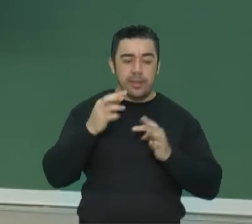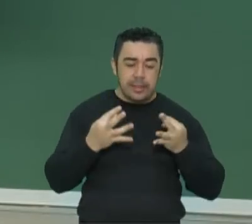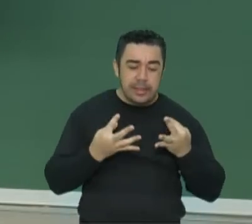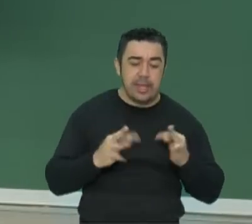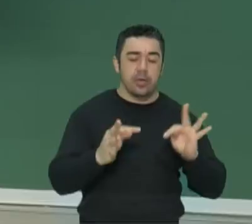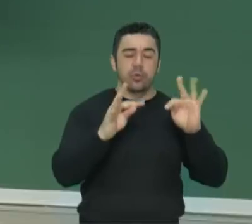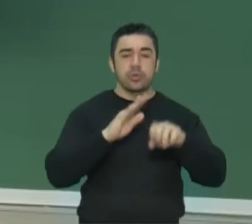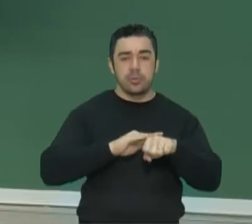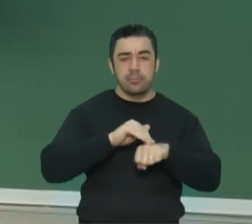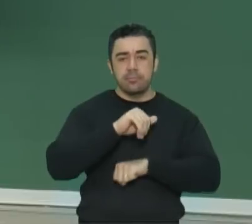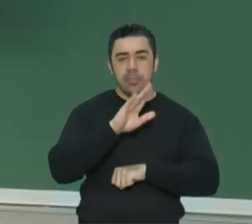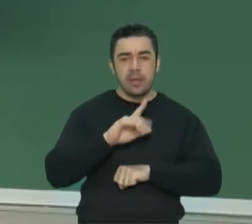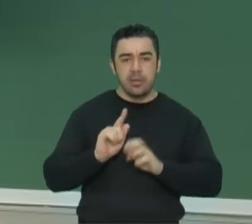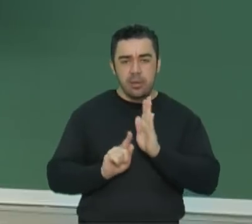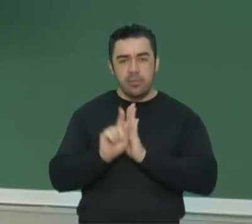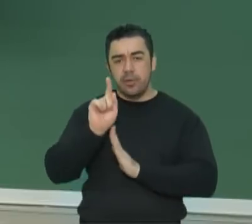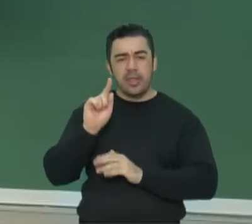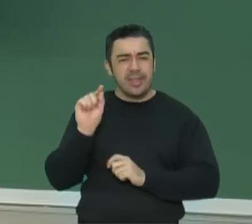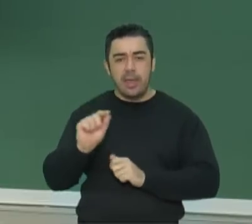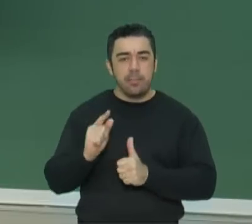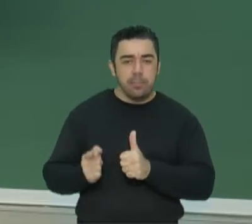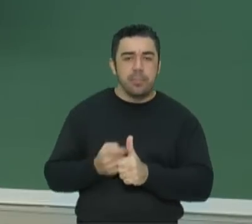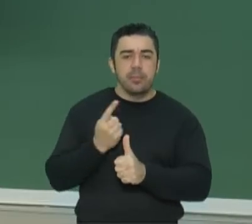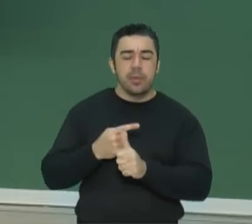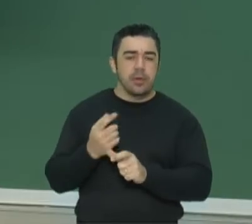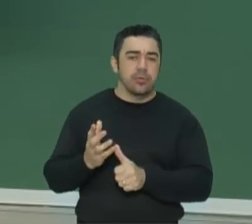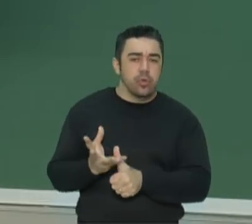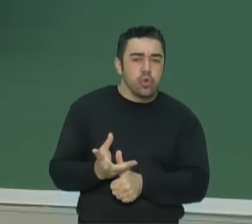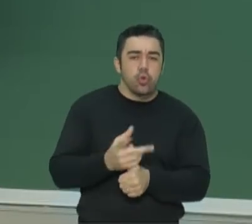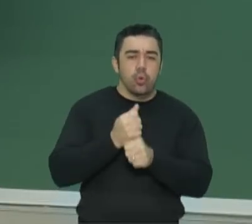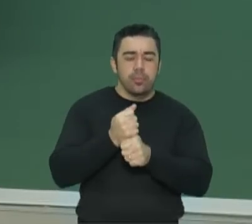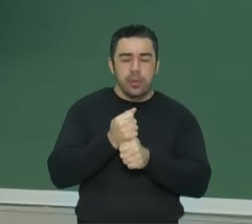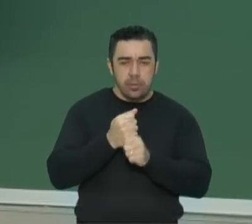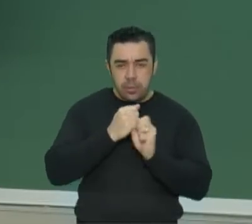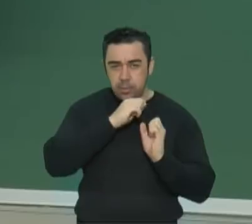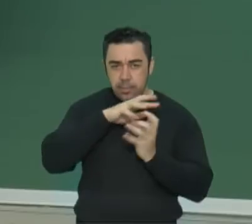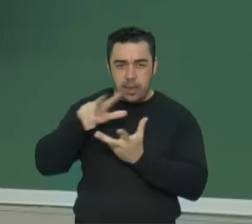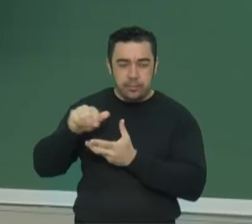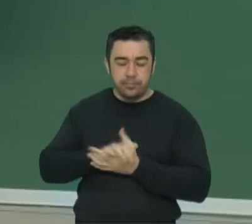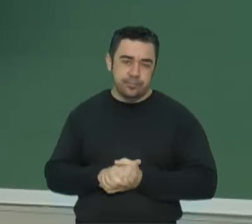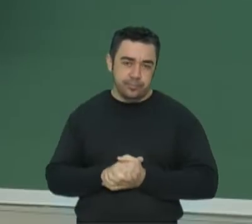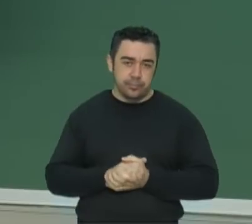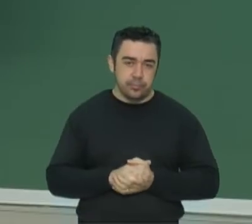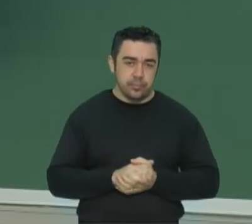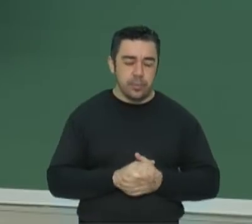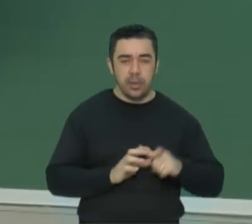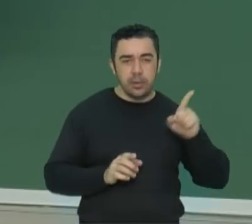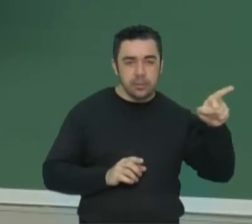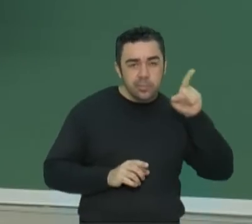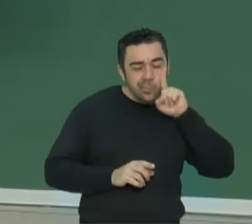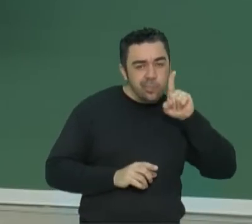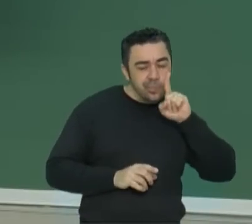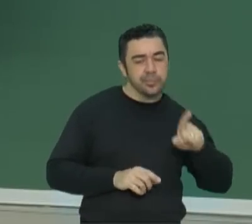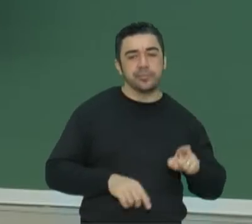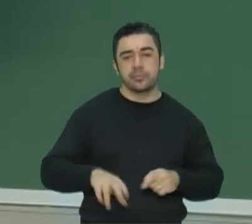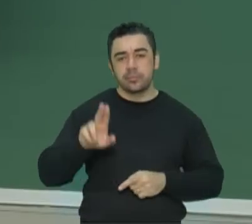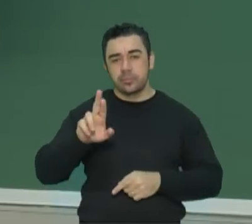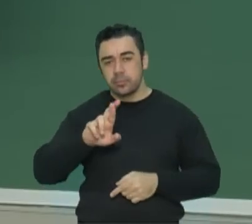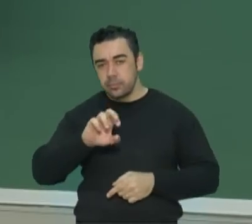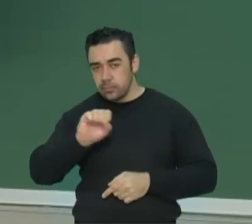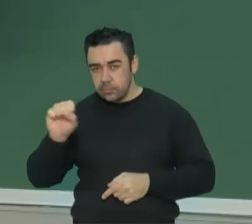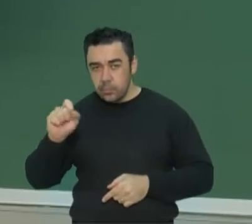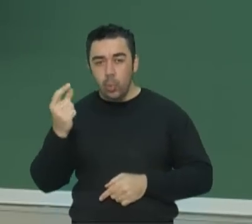tecnologia espacial. Quem seria o primeiro a dominar o espaço? Os Estados Unidos e a União Soviética passaram